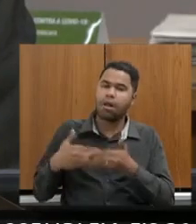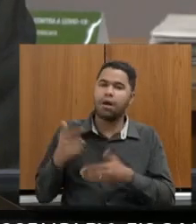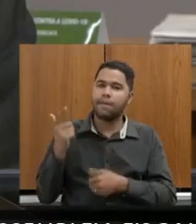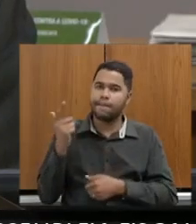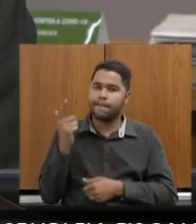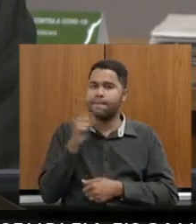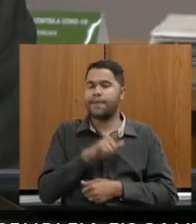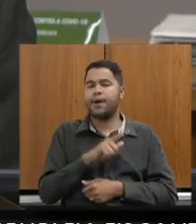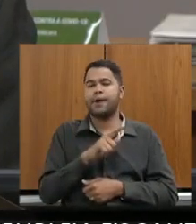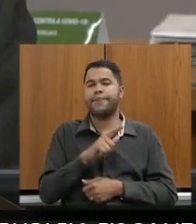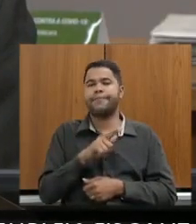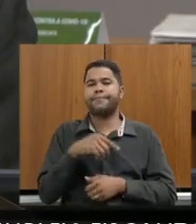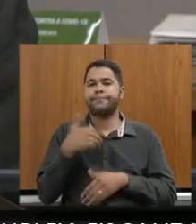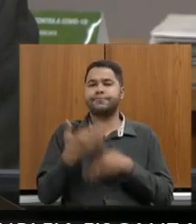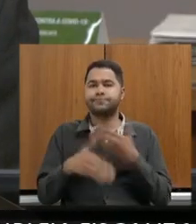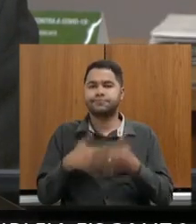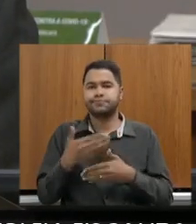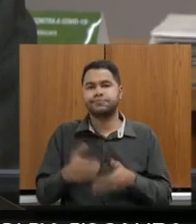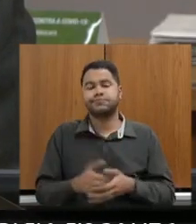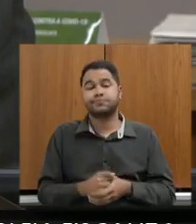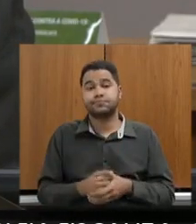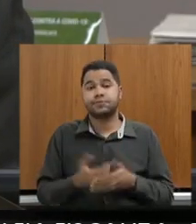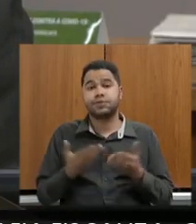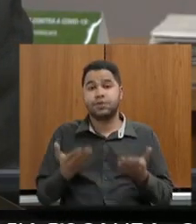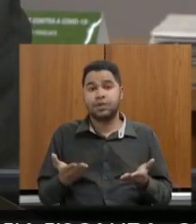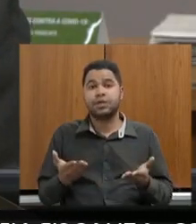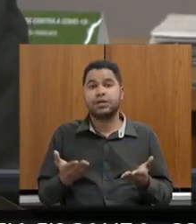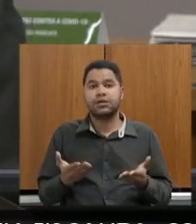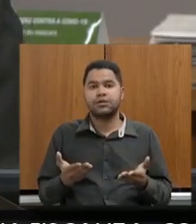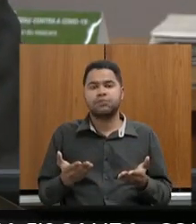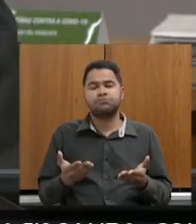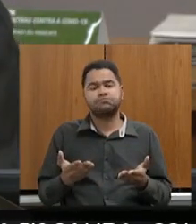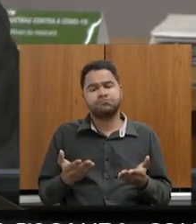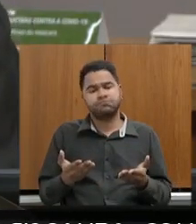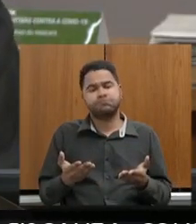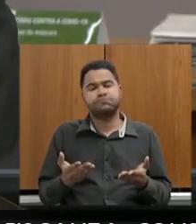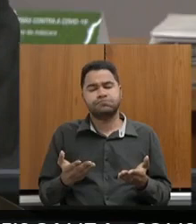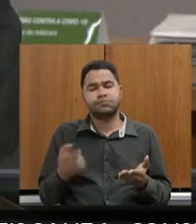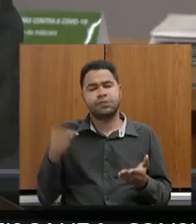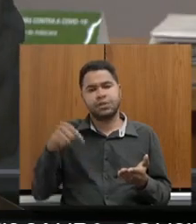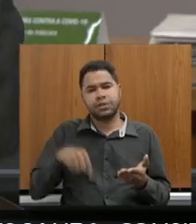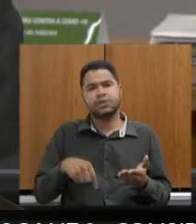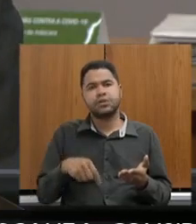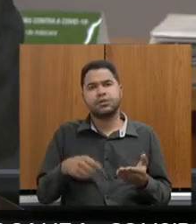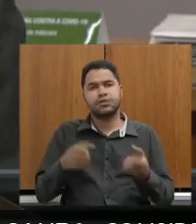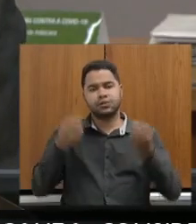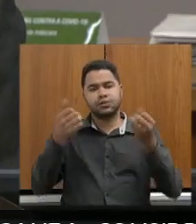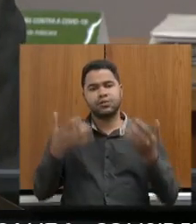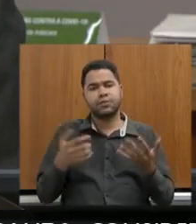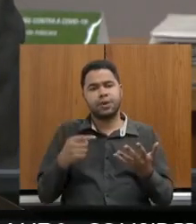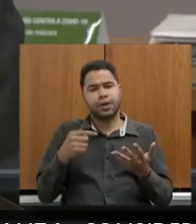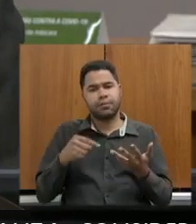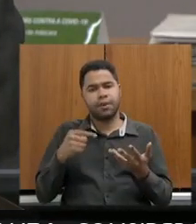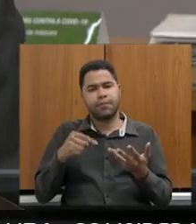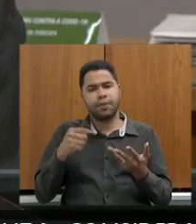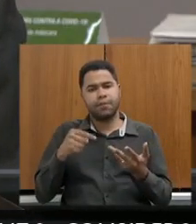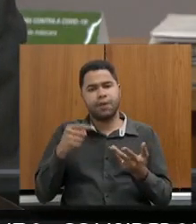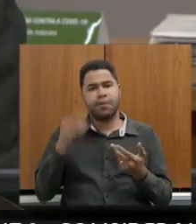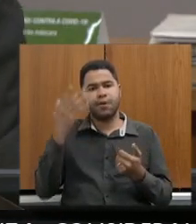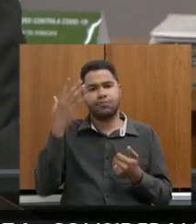havido aperfeiçoamentos então não poderia aqui deixar de